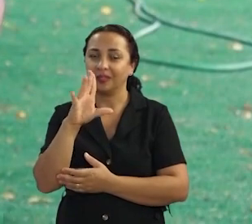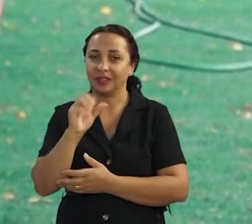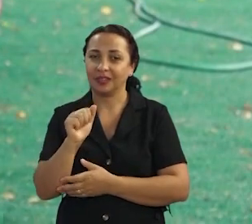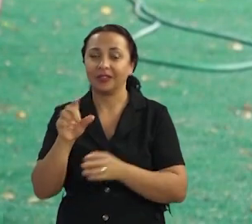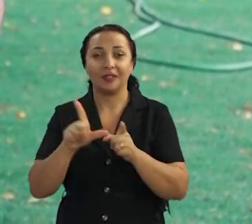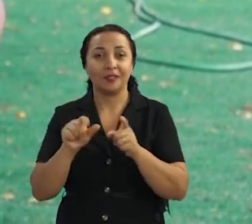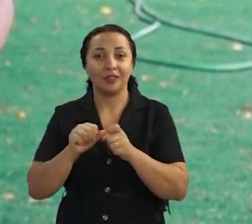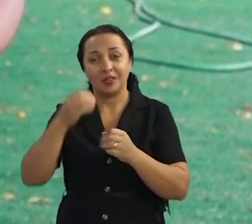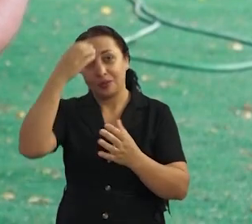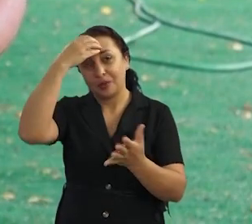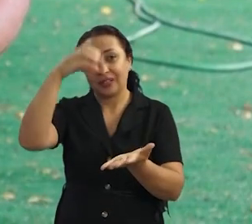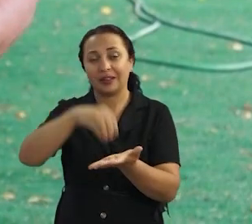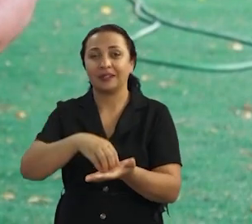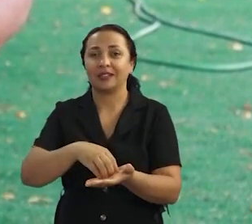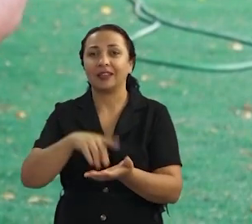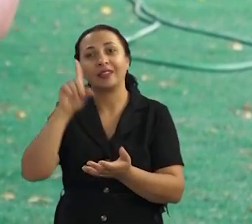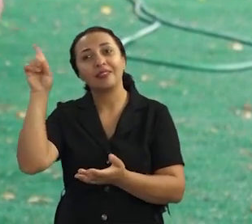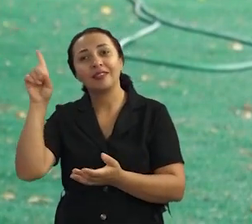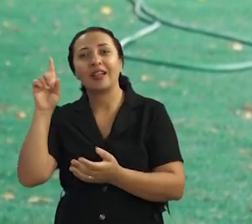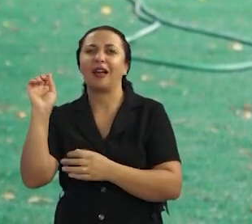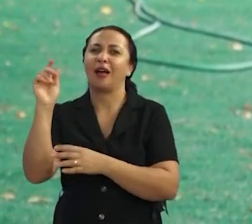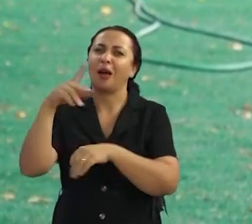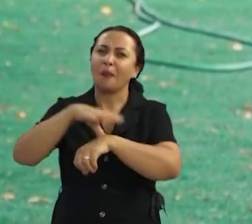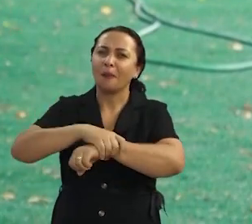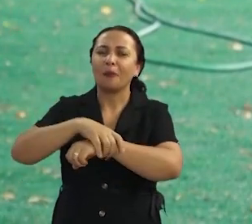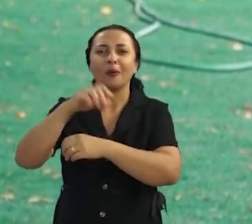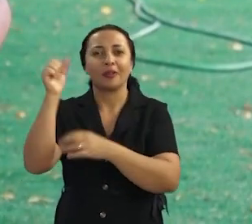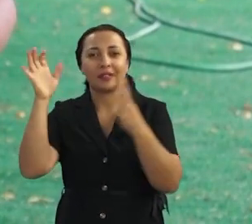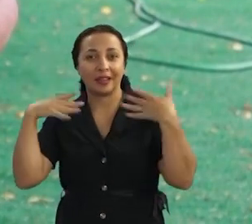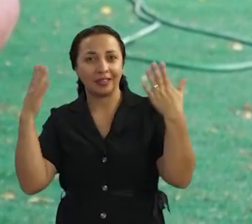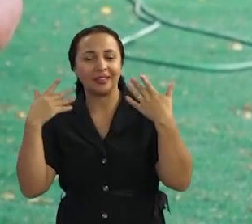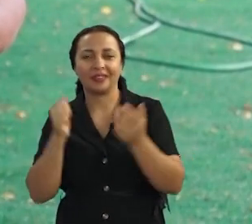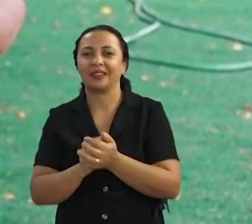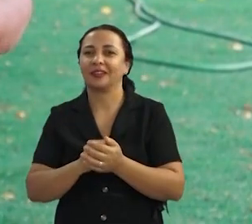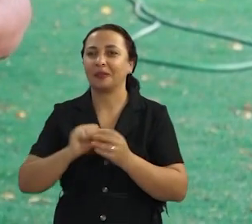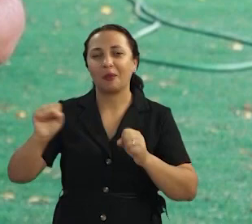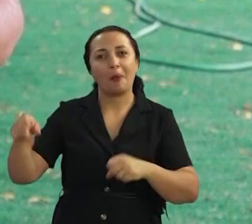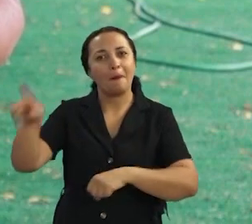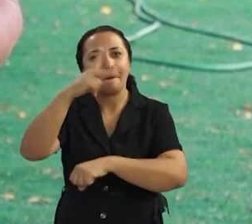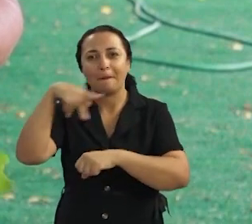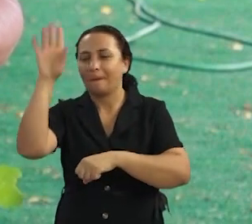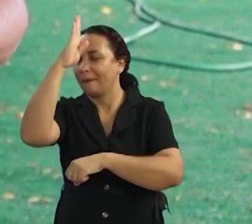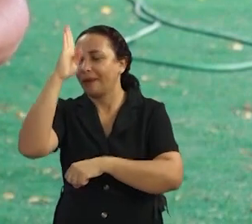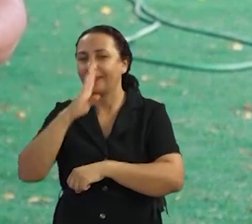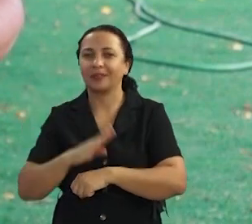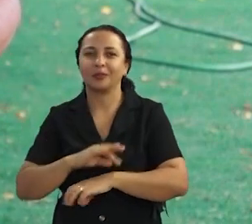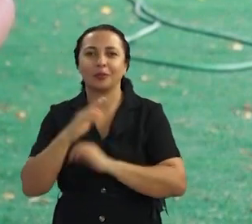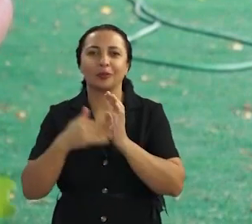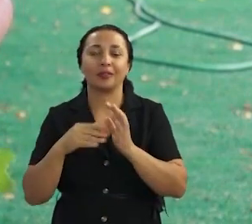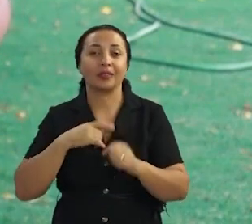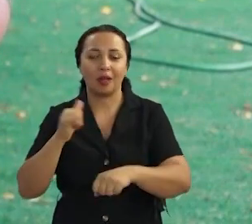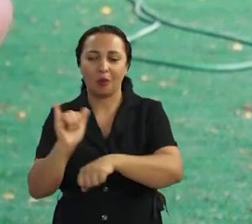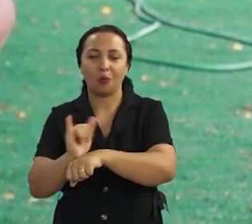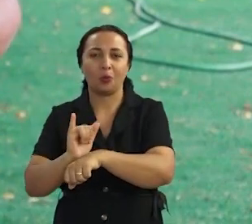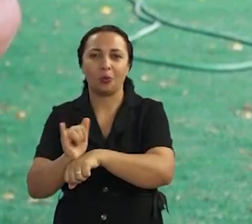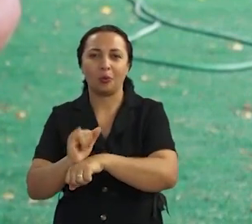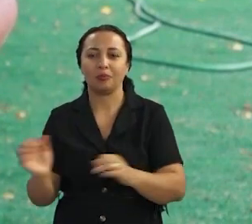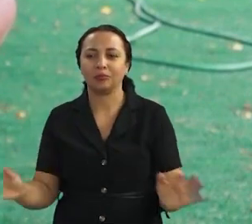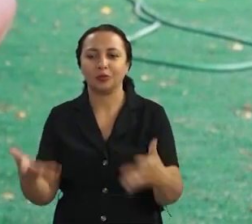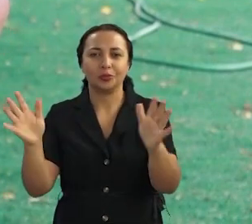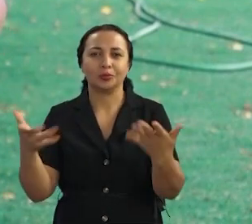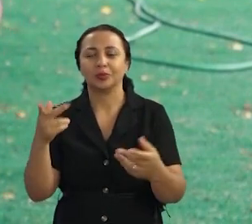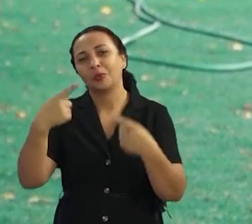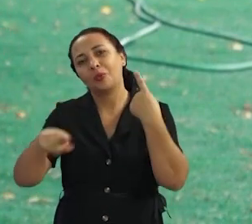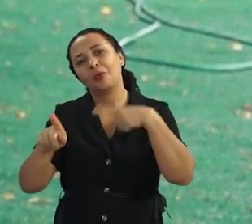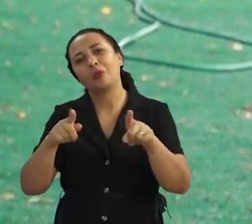uma tese lá em Porto Alegre e depois desta tese disseminou o termo pelo Brasil todo. Hoje ele tem canal no YouTube e tudo,